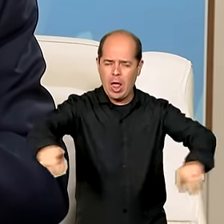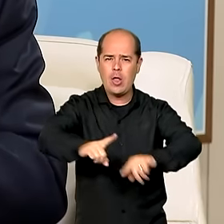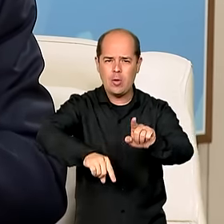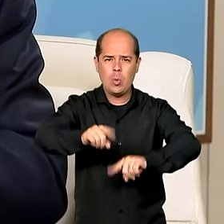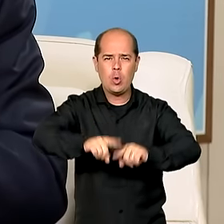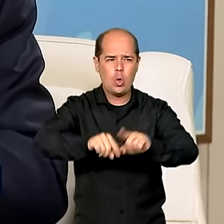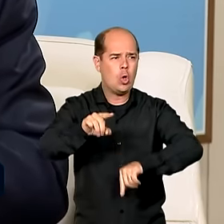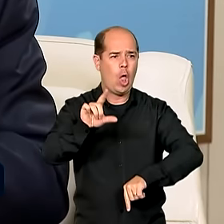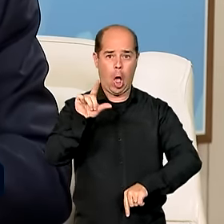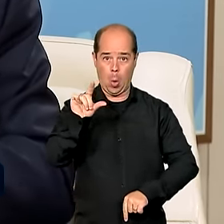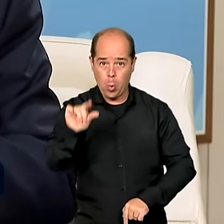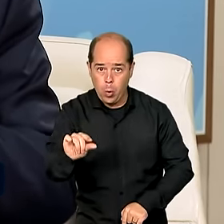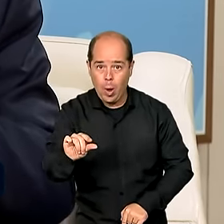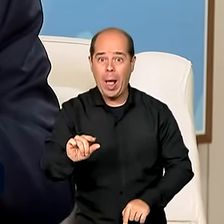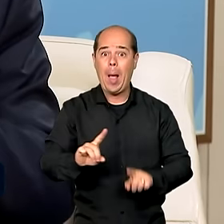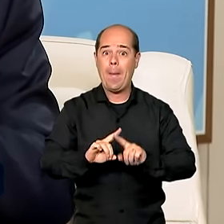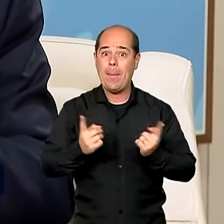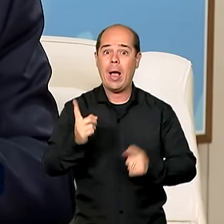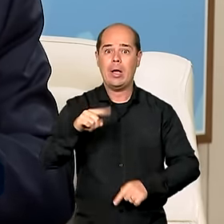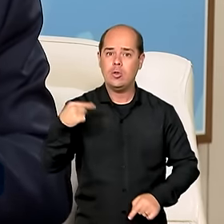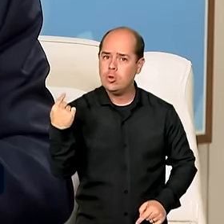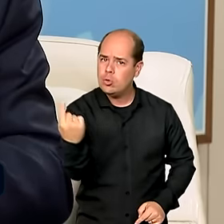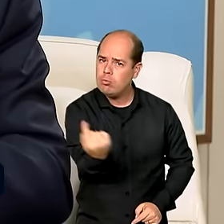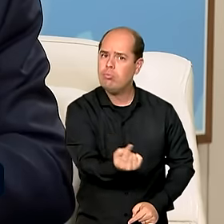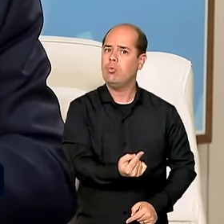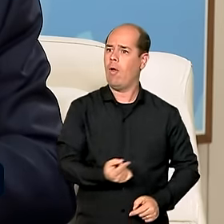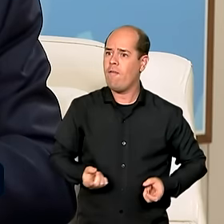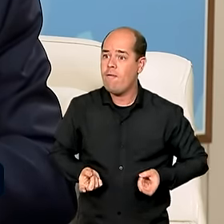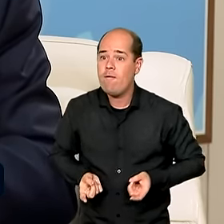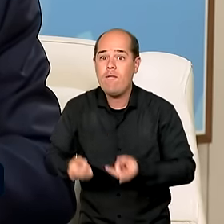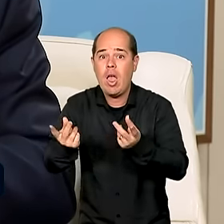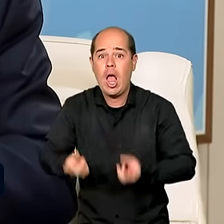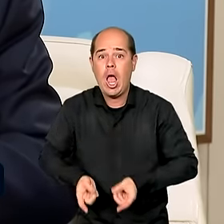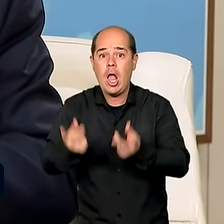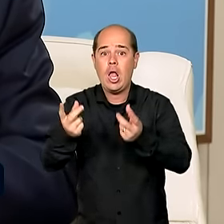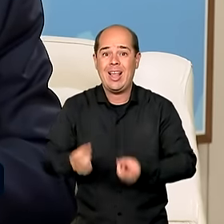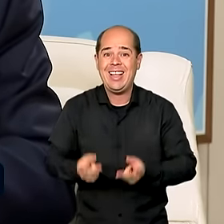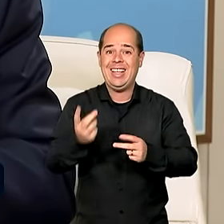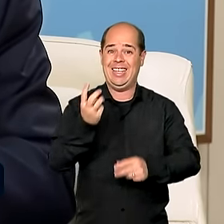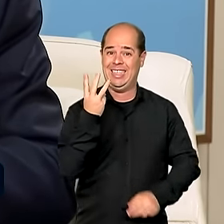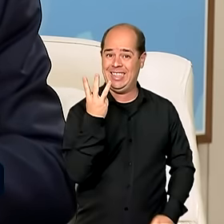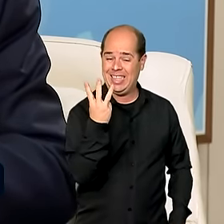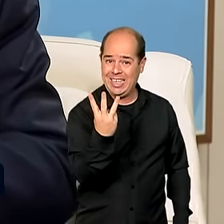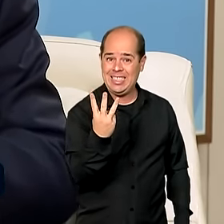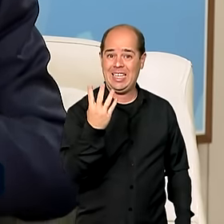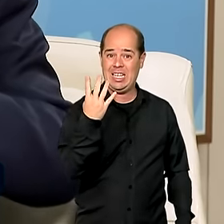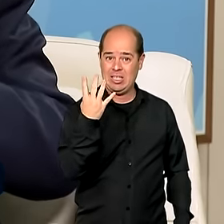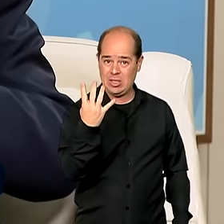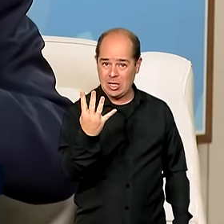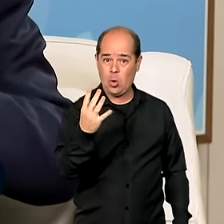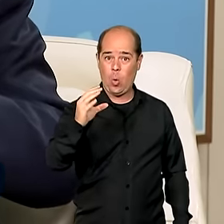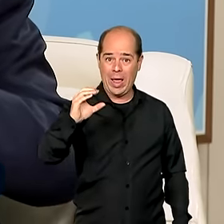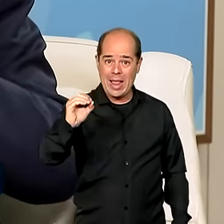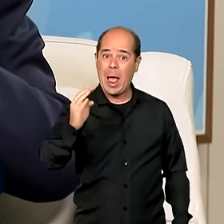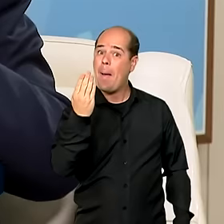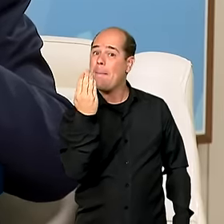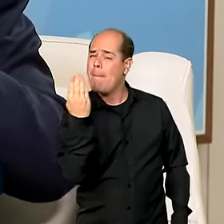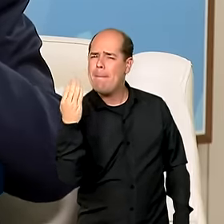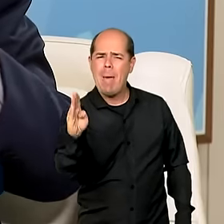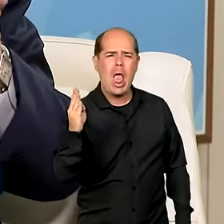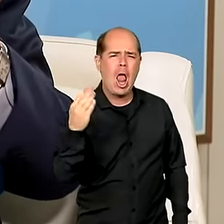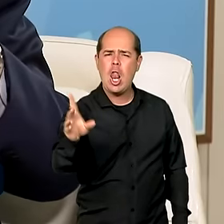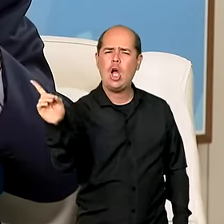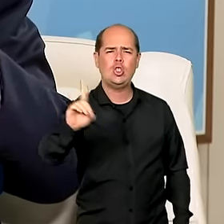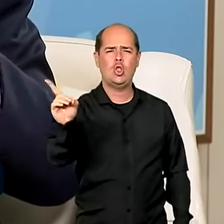record de exportação deveremos passar 340 Bilhões de Dólares de soja